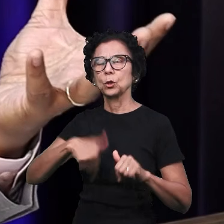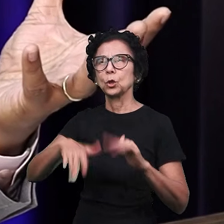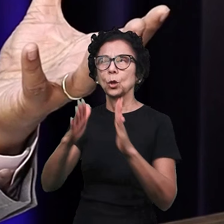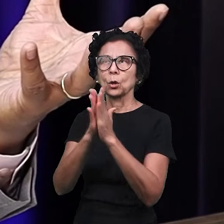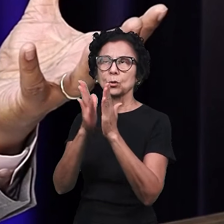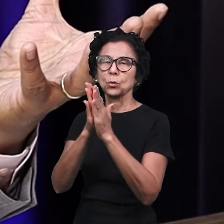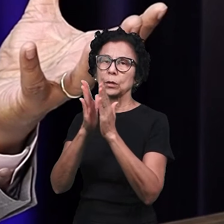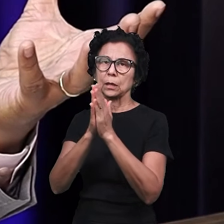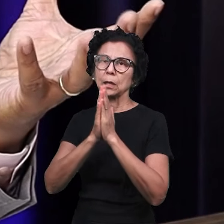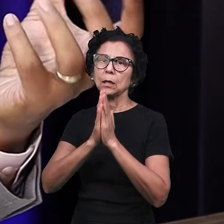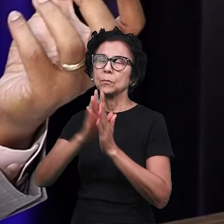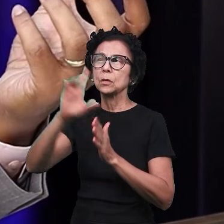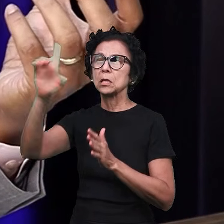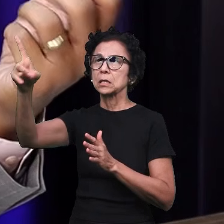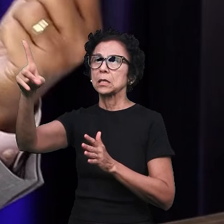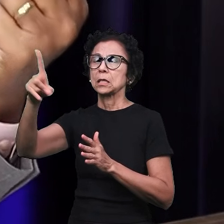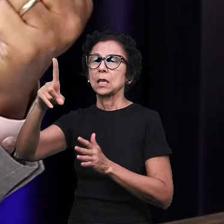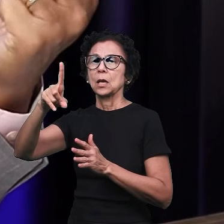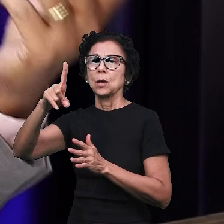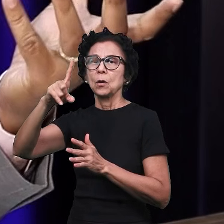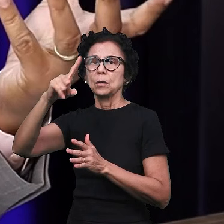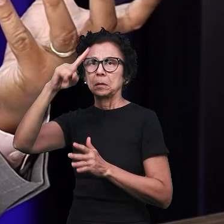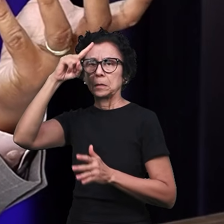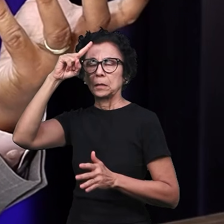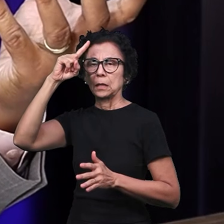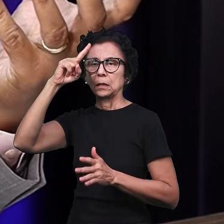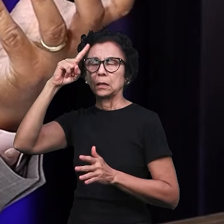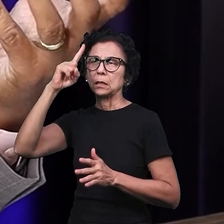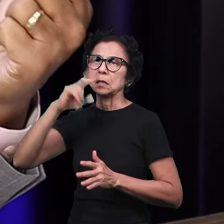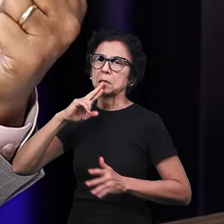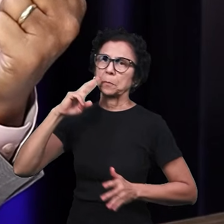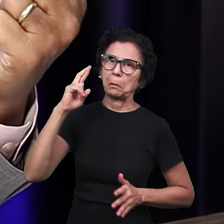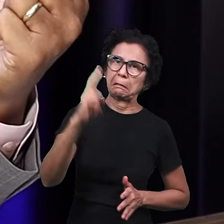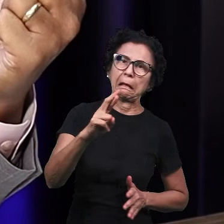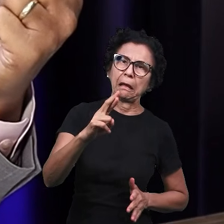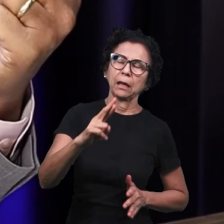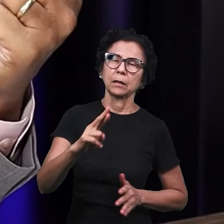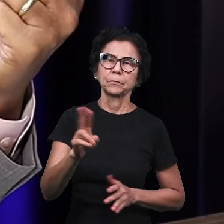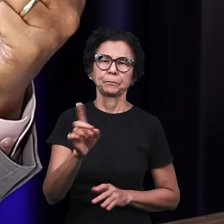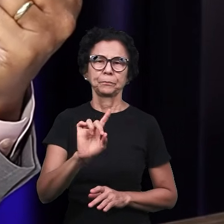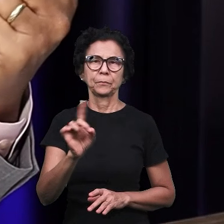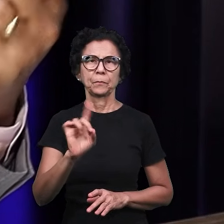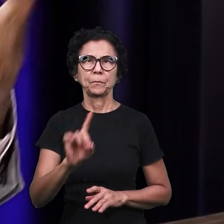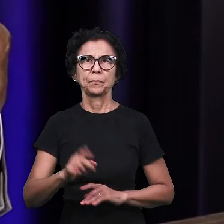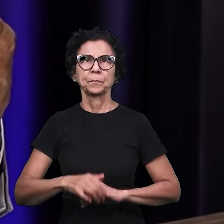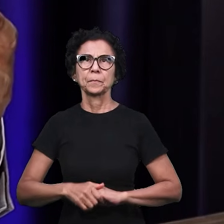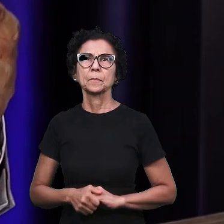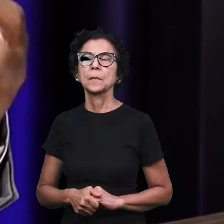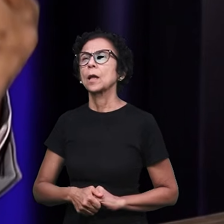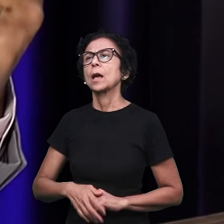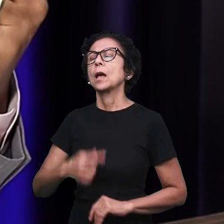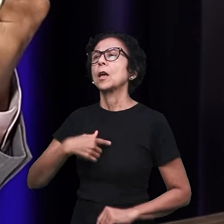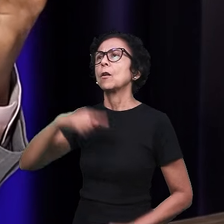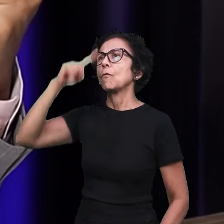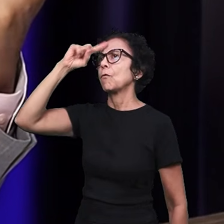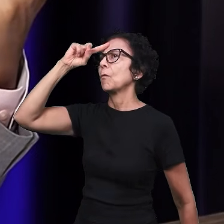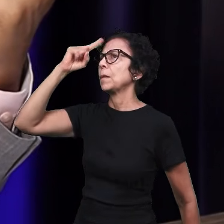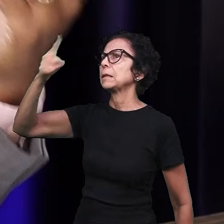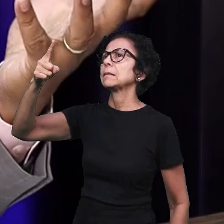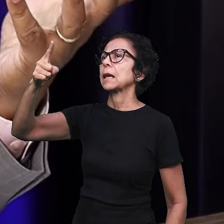aquilo que nós... É uma determinação, né? Há pessoas que possam entender isso, eu